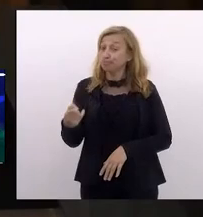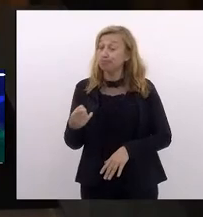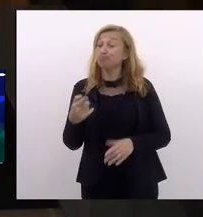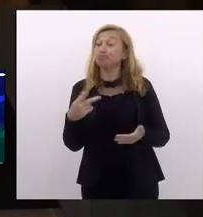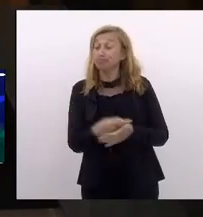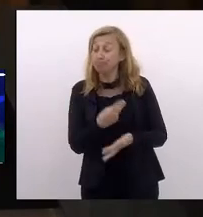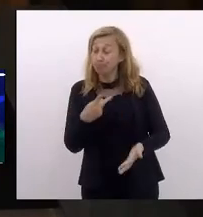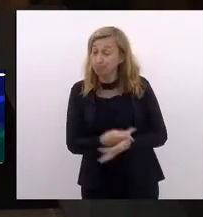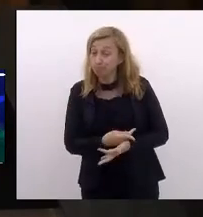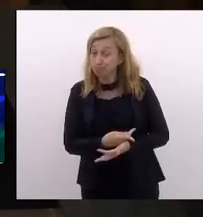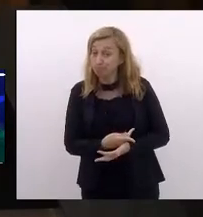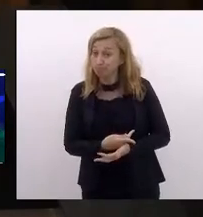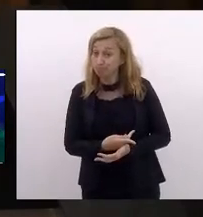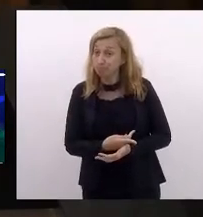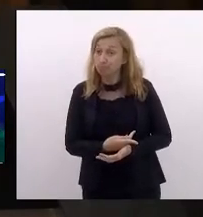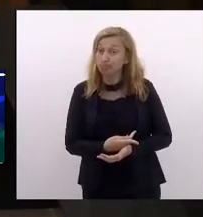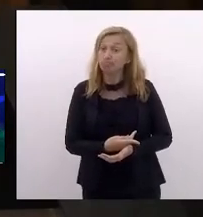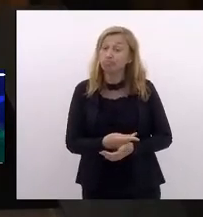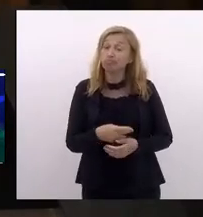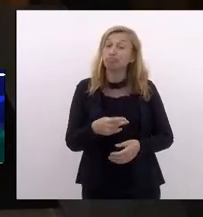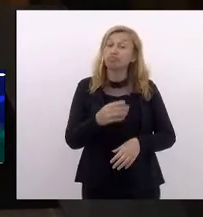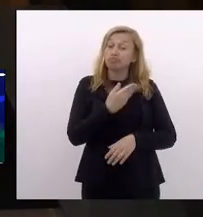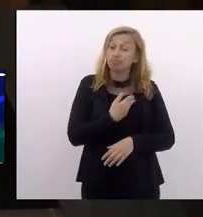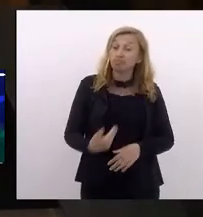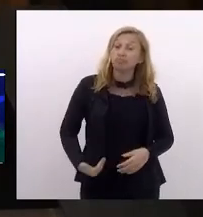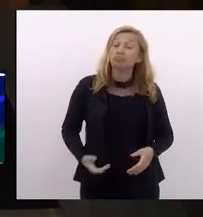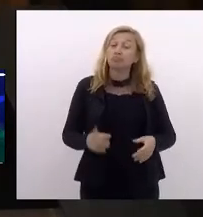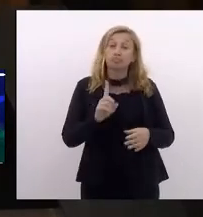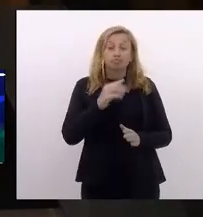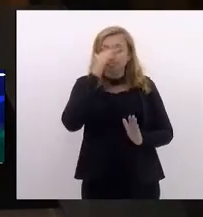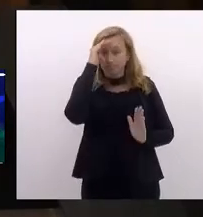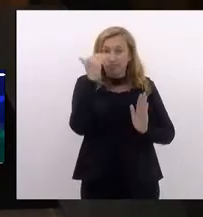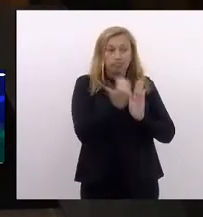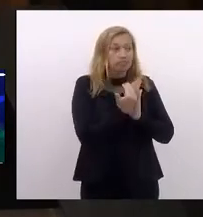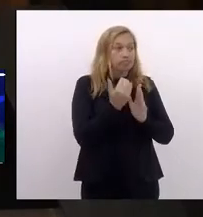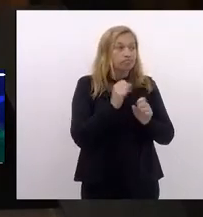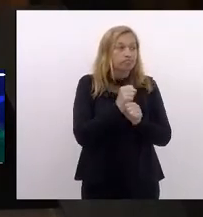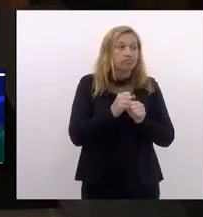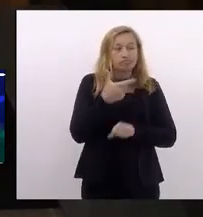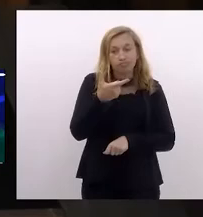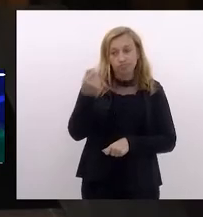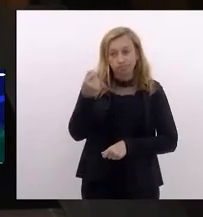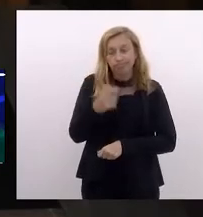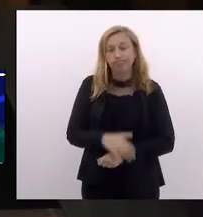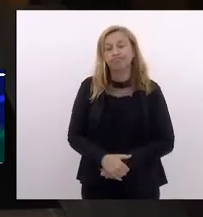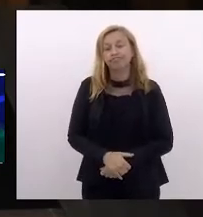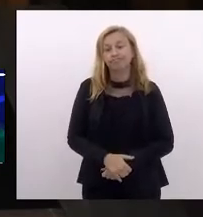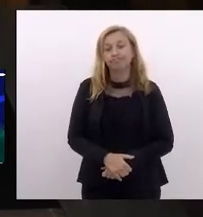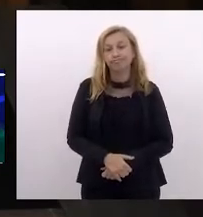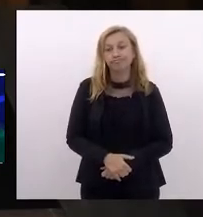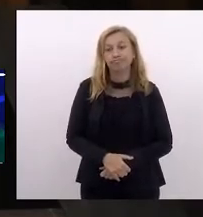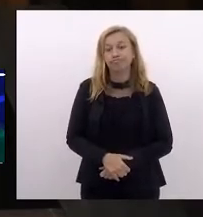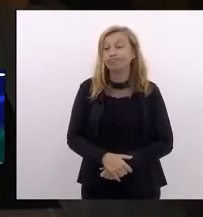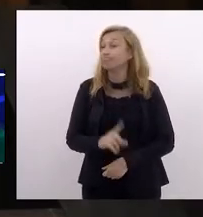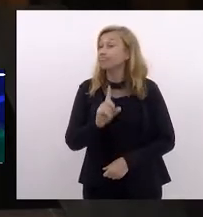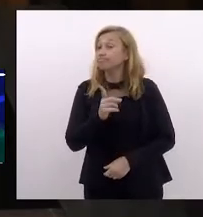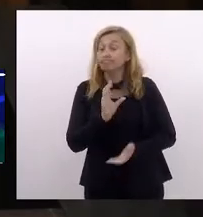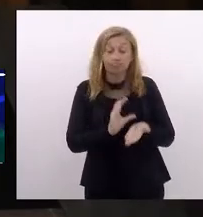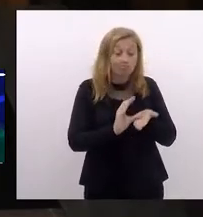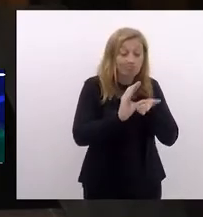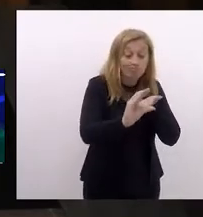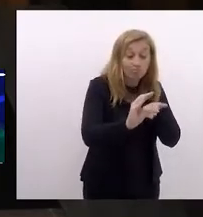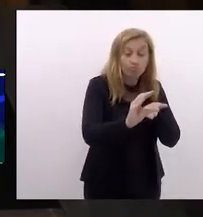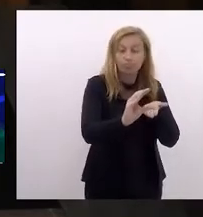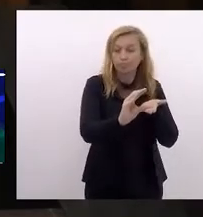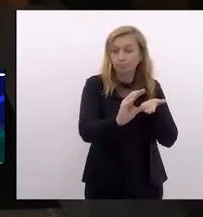constitucional que o governo do estado deixou de cumprir no anos 2020 não aplicou o